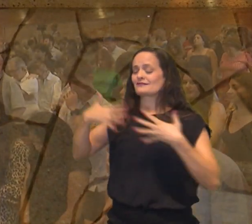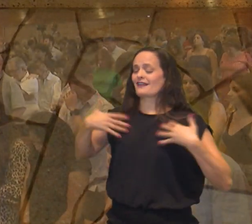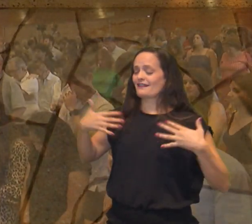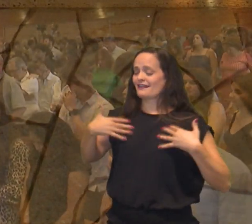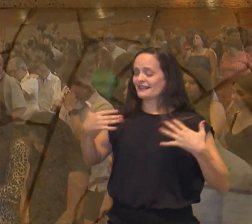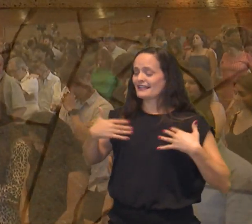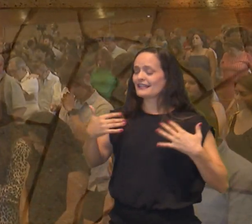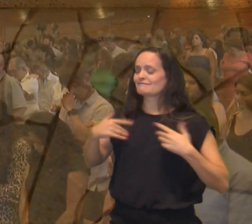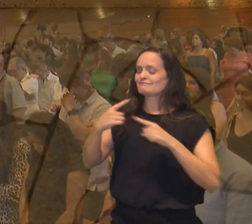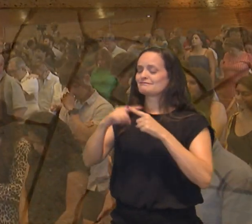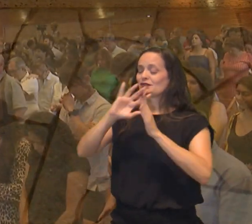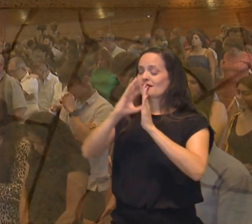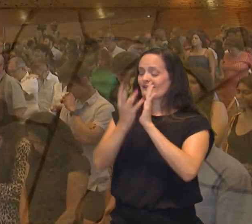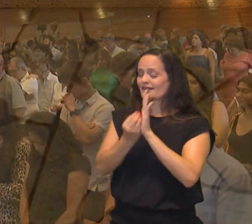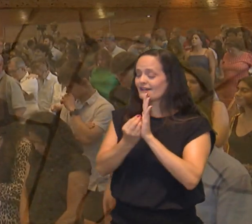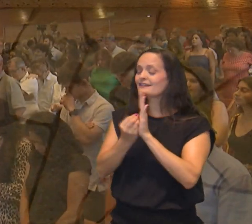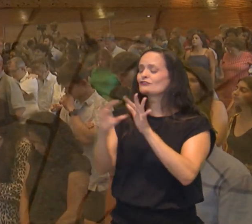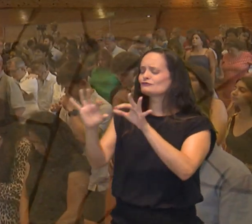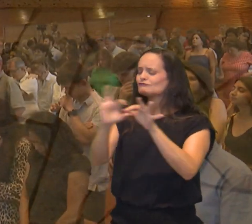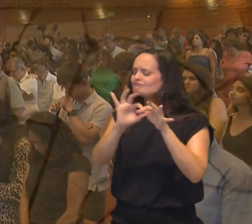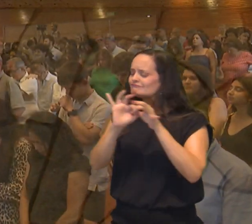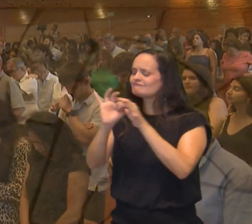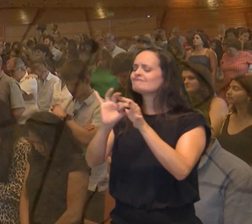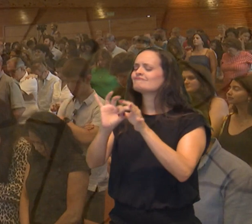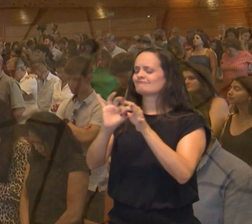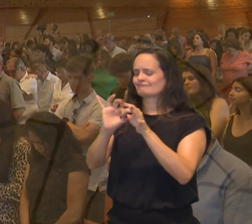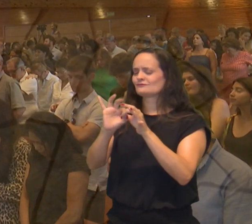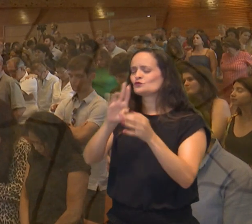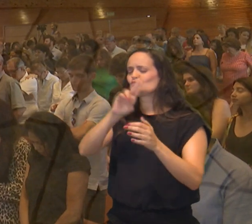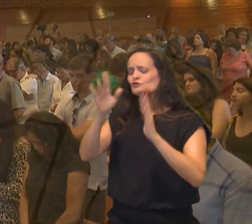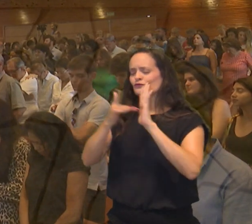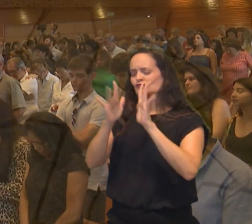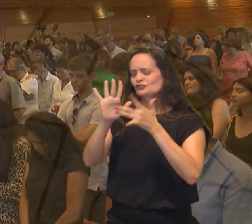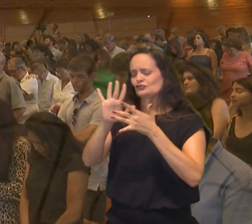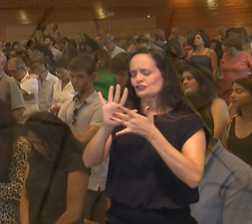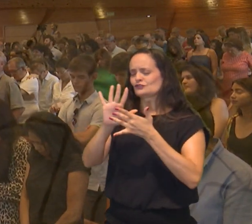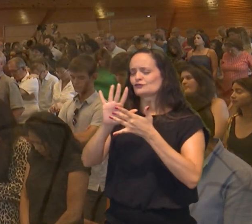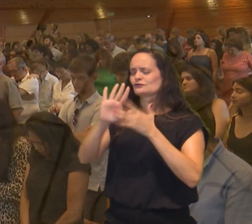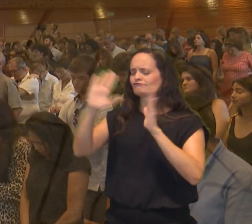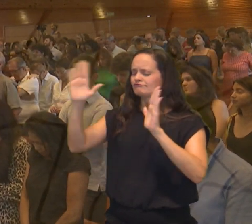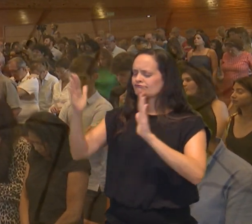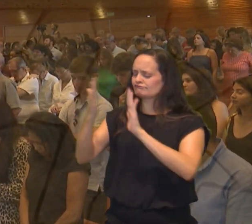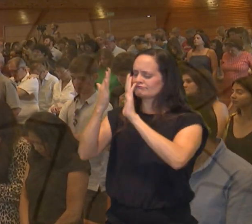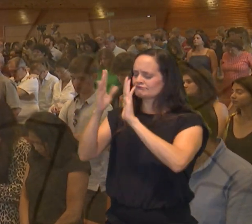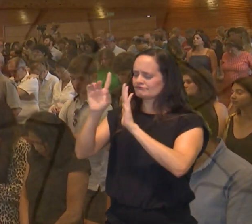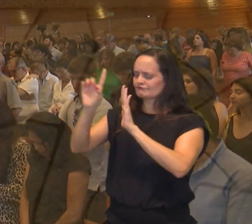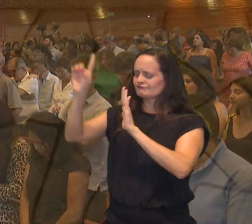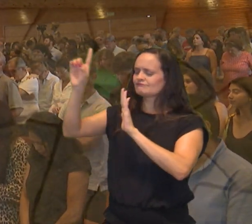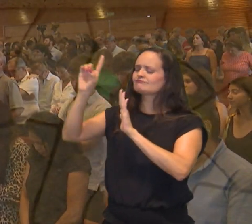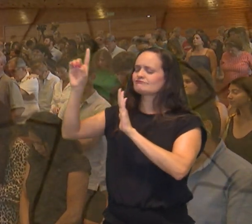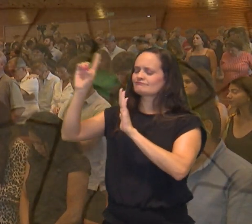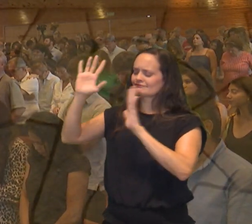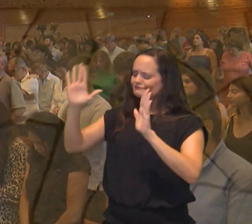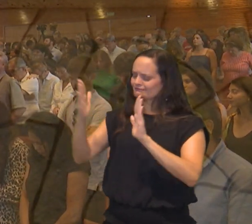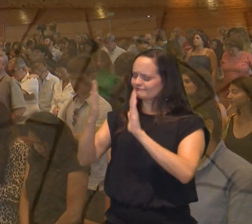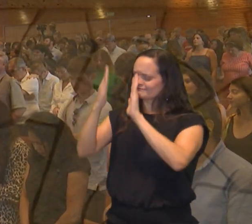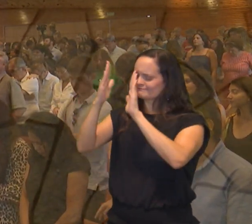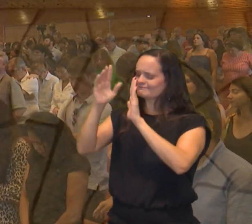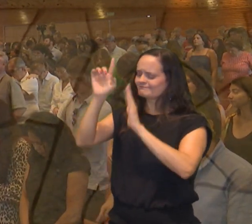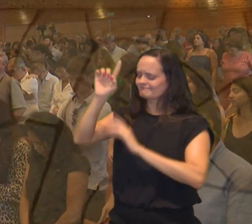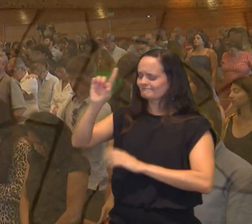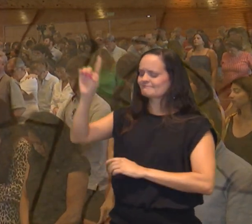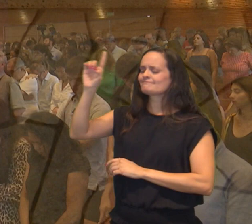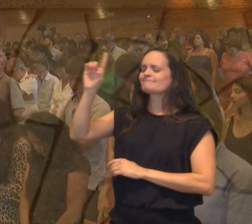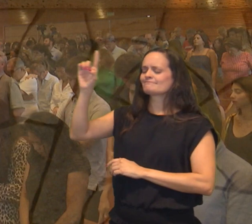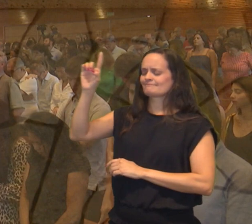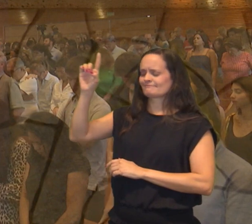a tua igreja reunida e congregada em teu nome, diante da tua presença, diante da cruz de Cristo que